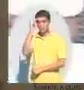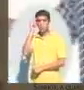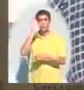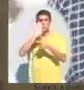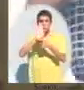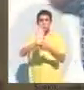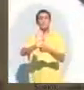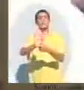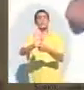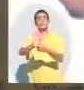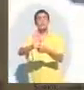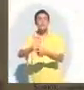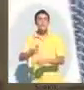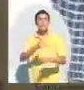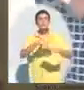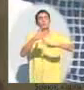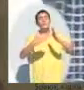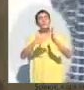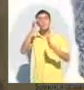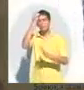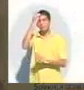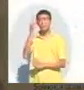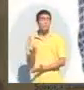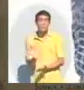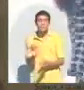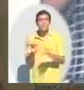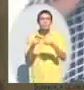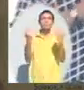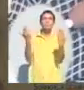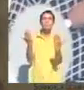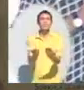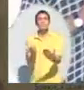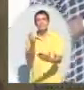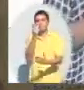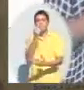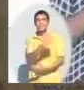também nós continuamos criando uma máscara para esconder a nossa lepra,